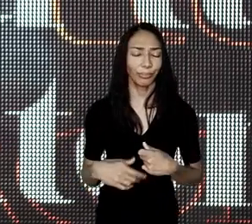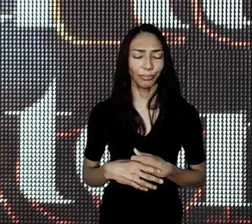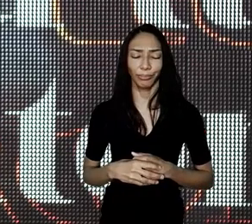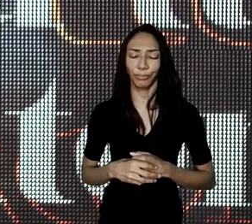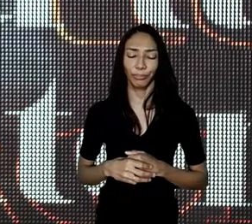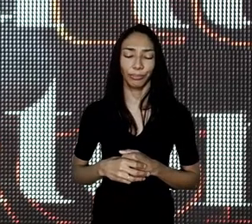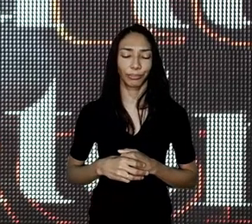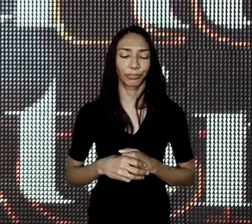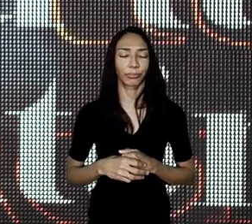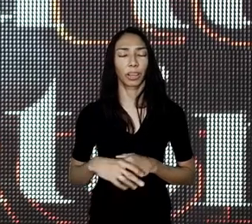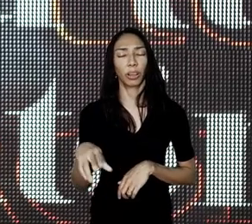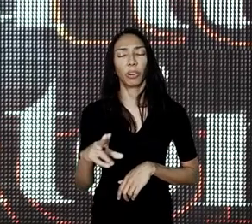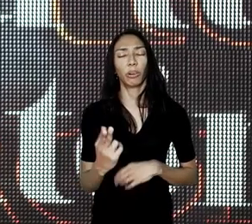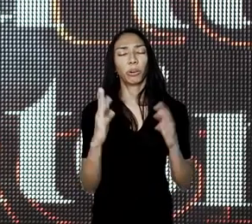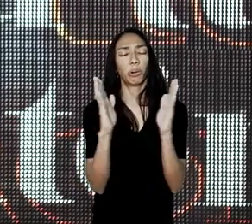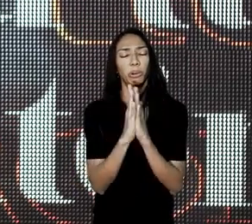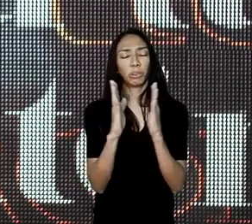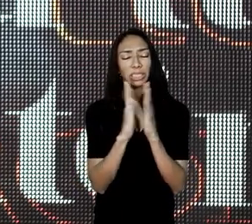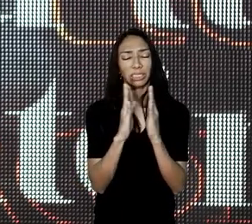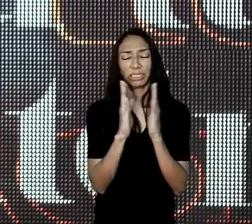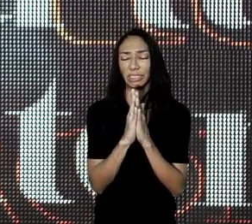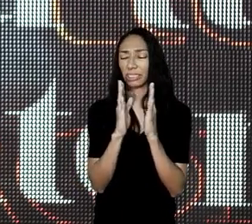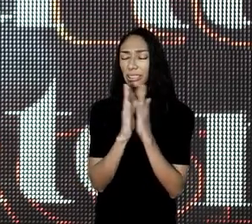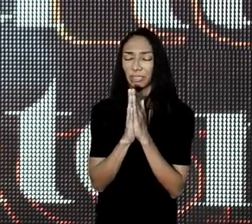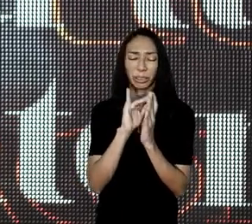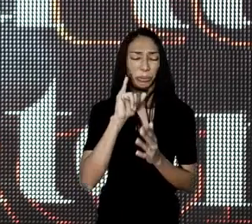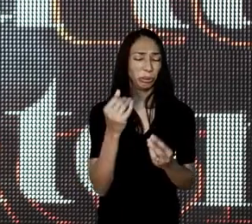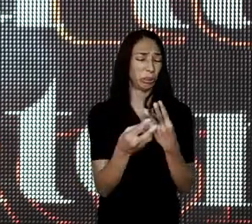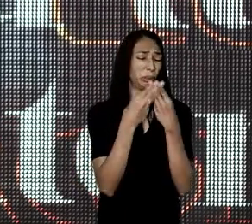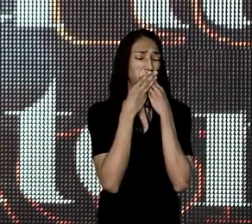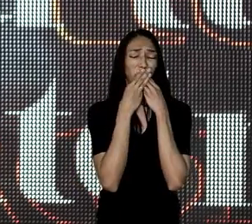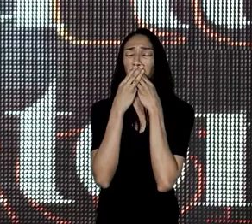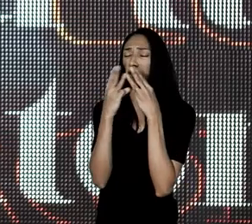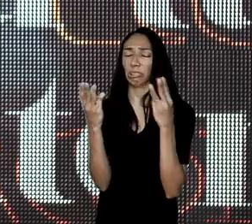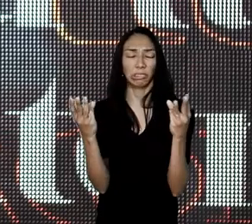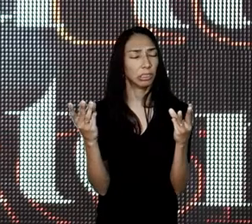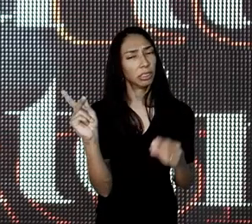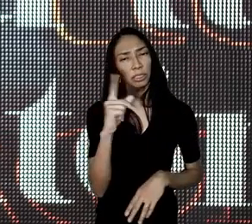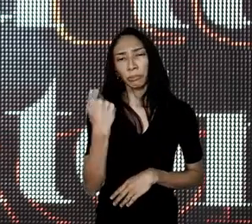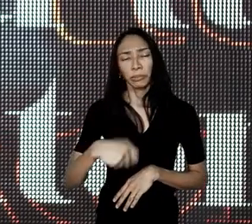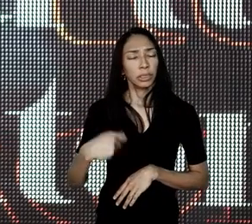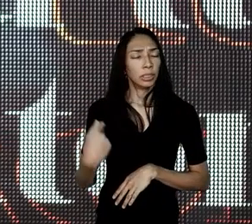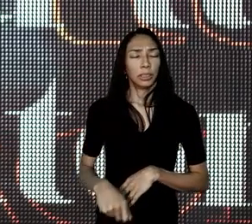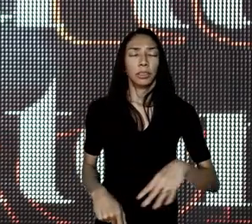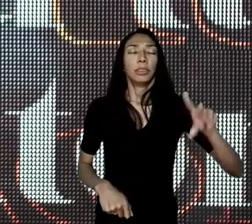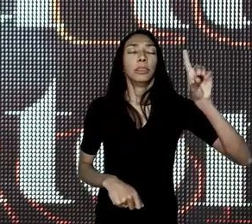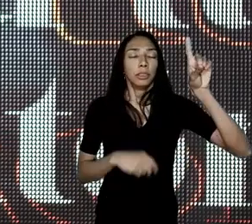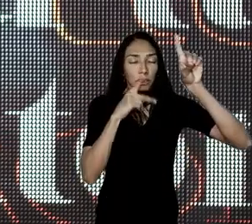fazer campanha disso ou daquilo para conseguir uma barganha com Deus. Você não precisa barganhar com o seu pai, Ele é o seu